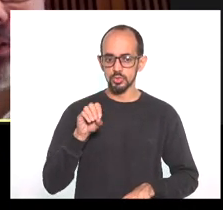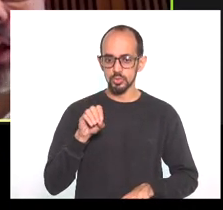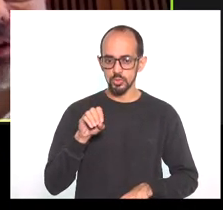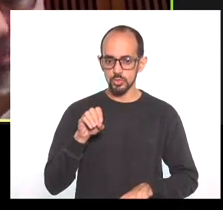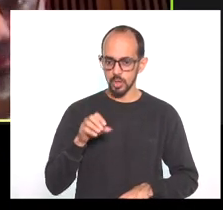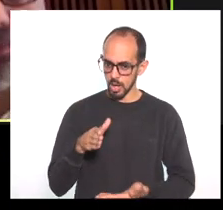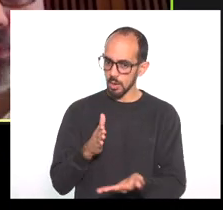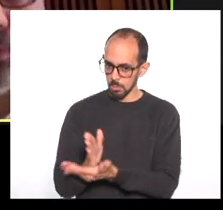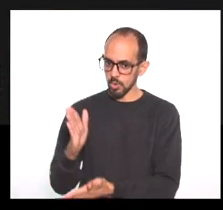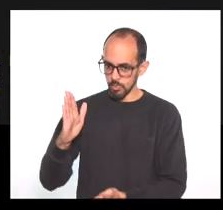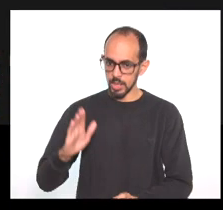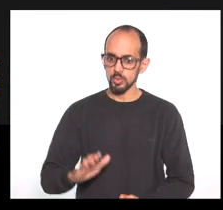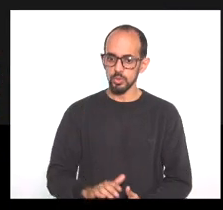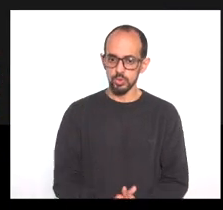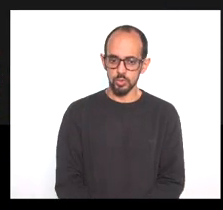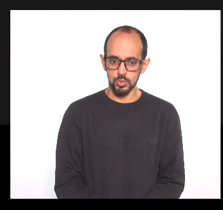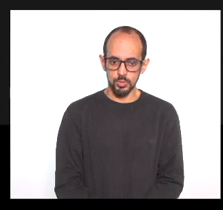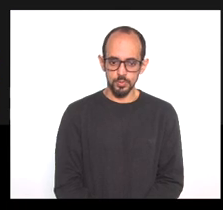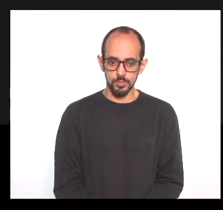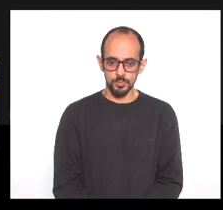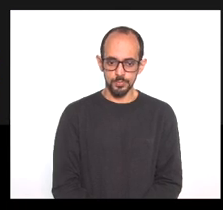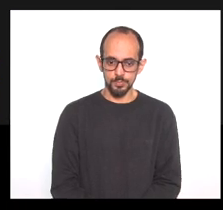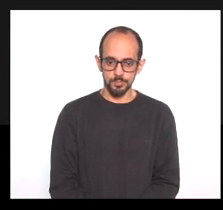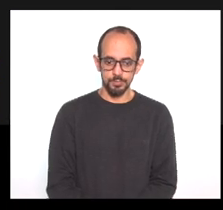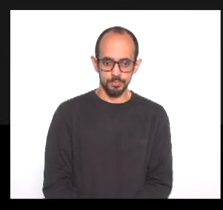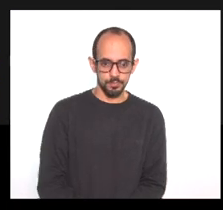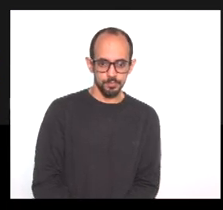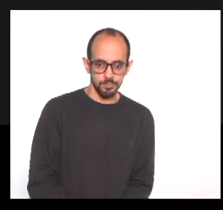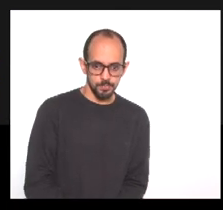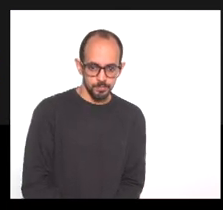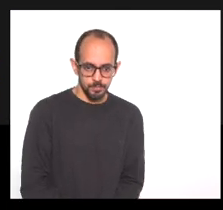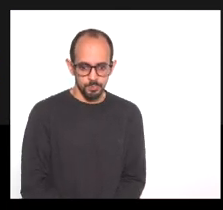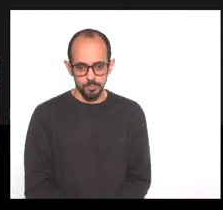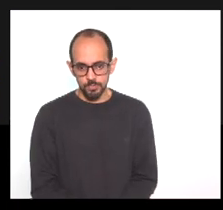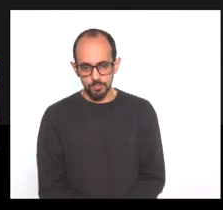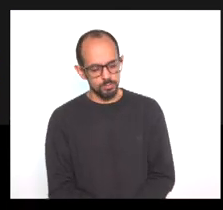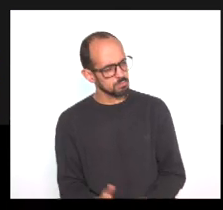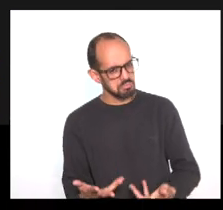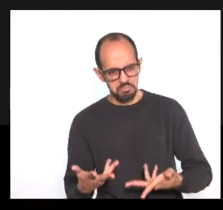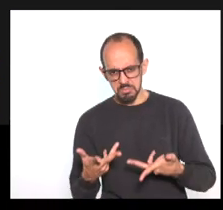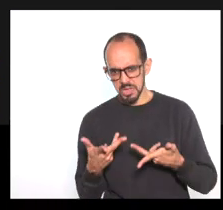Aprovado, presidente. Obrigado, relator. Espetacular.